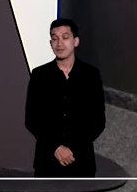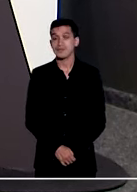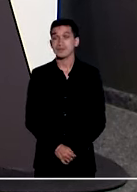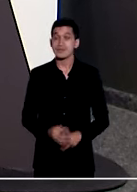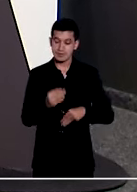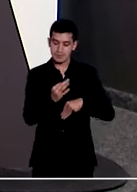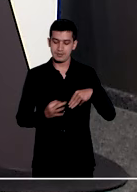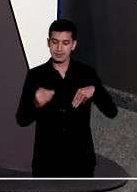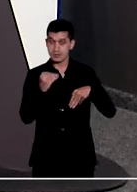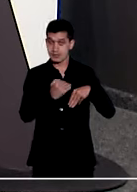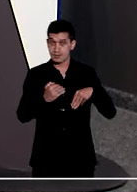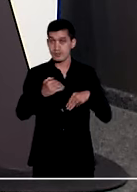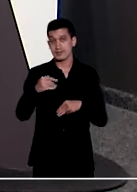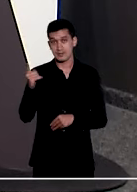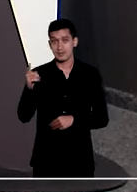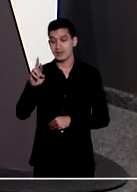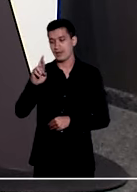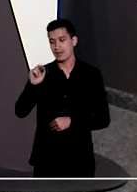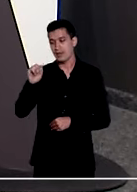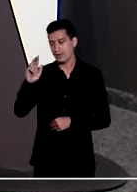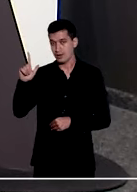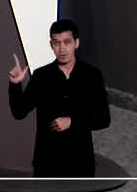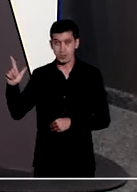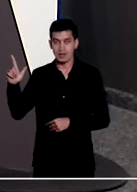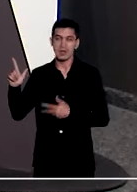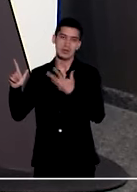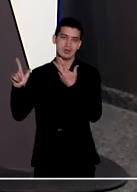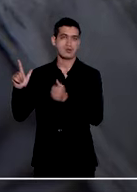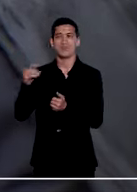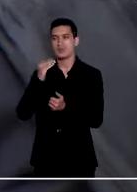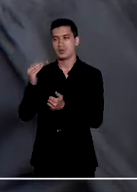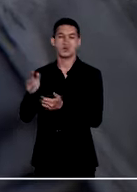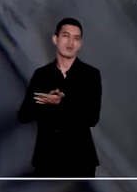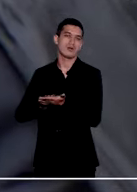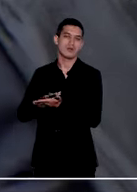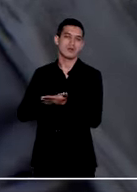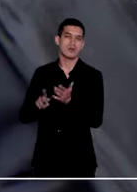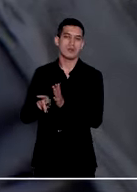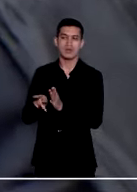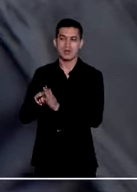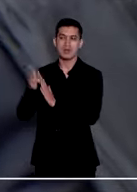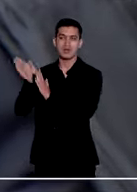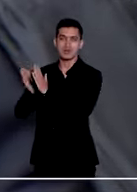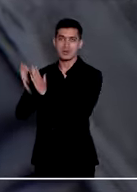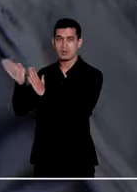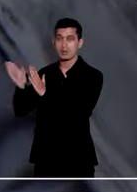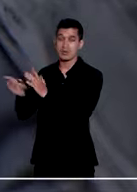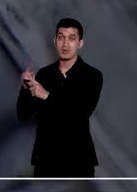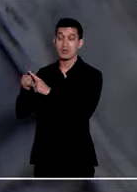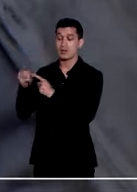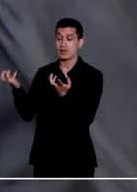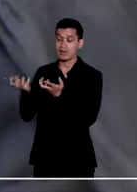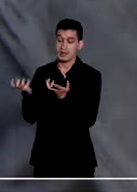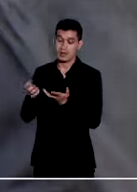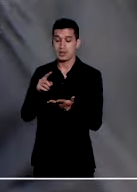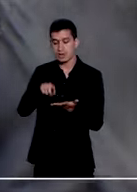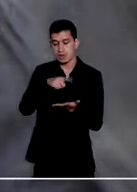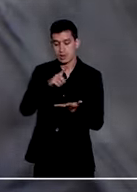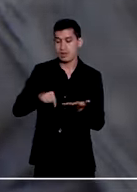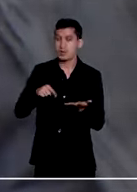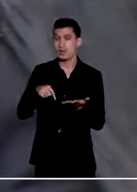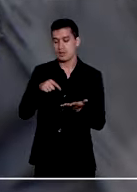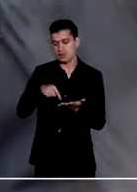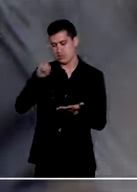do STJ Raul Araújo negou o pedido da Livraria Cultura para suspender ordem de despejo autorizada pelo juízo da